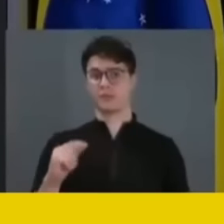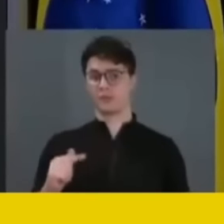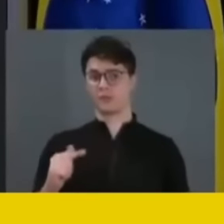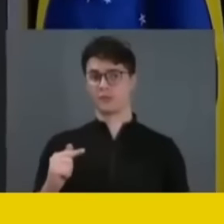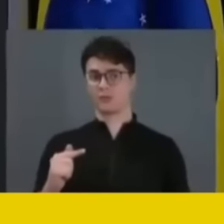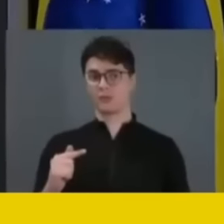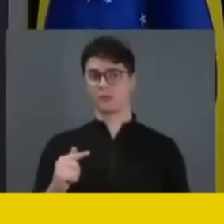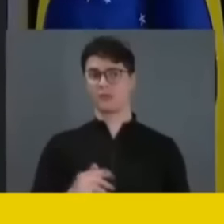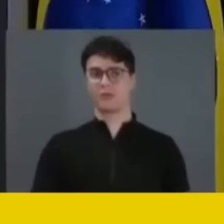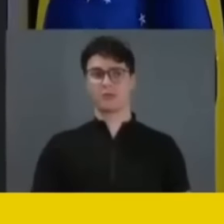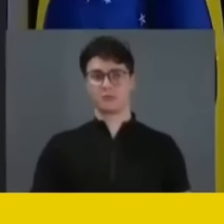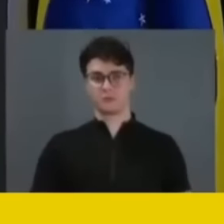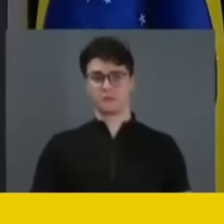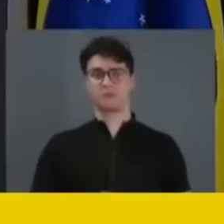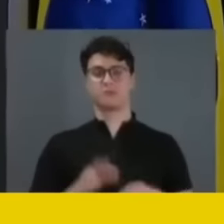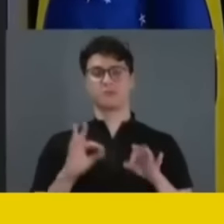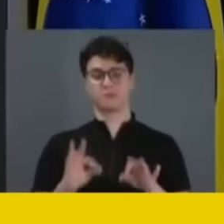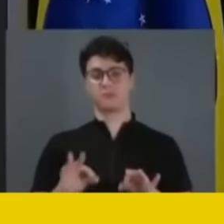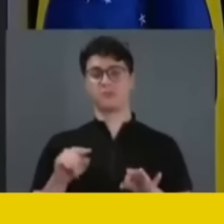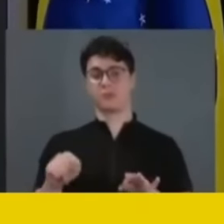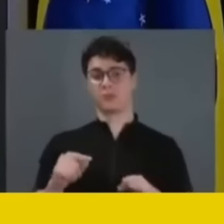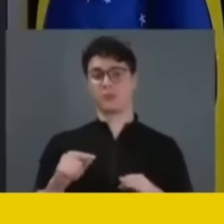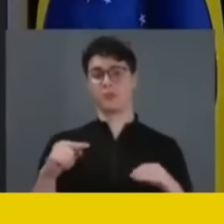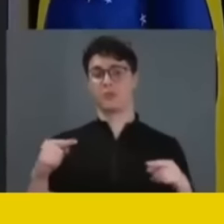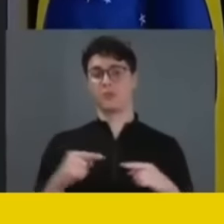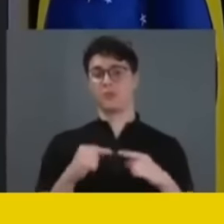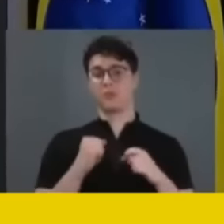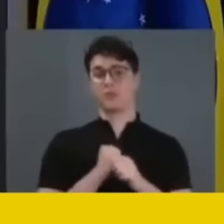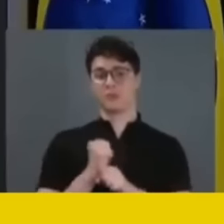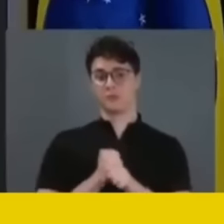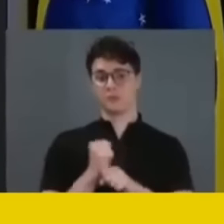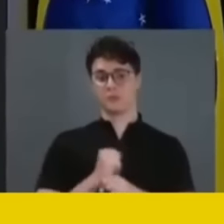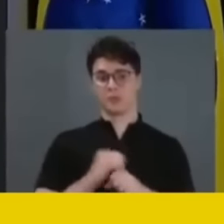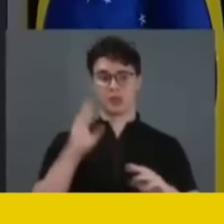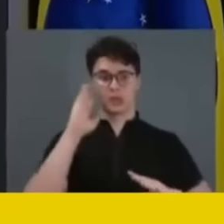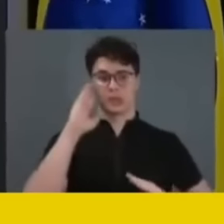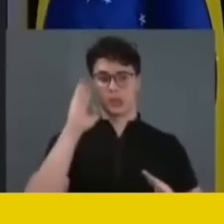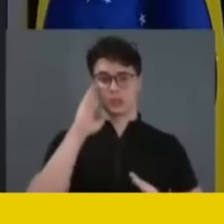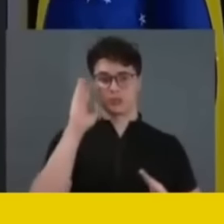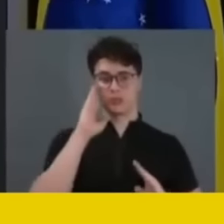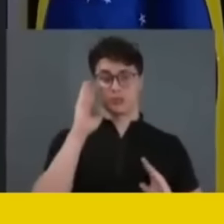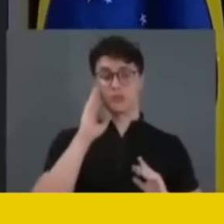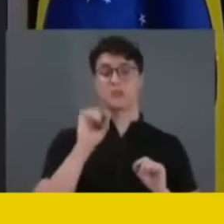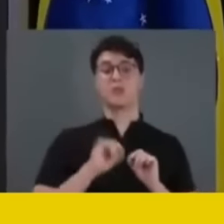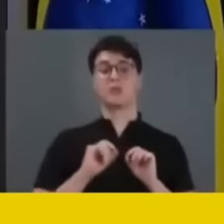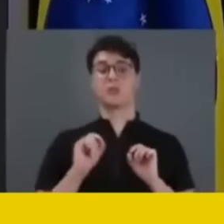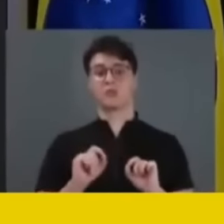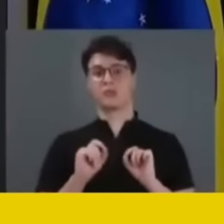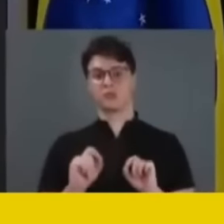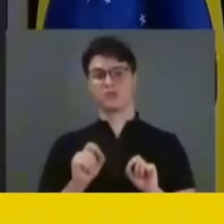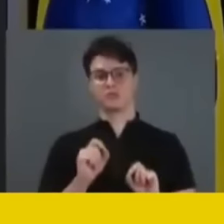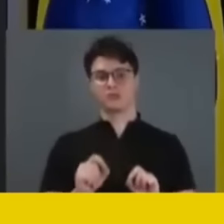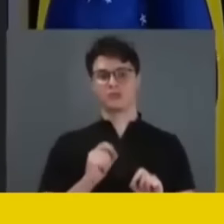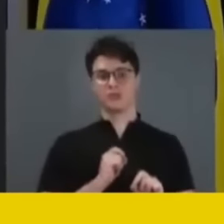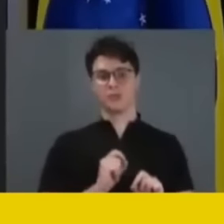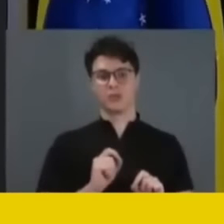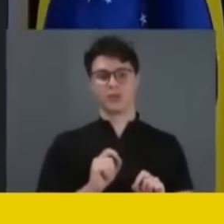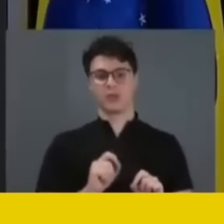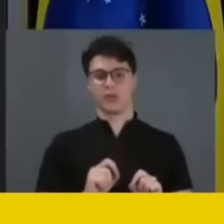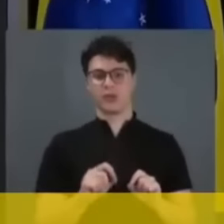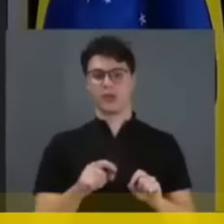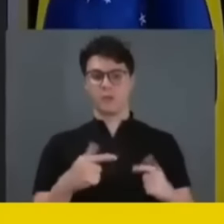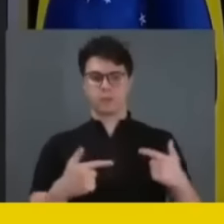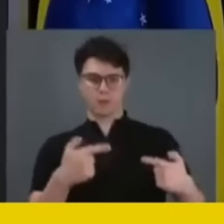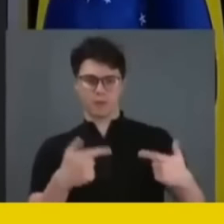em 1897, exatamente no ano em que o Exército criminosamente destruiu Canudos